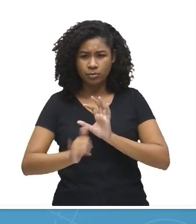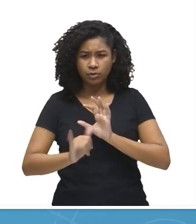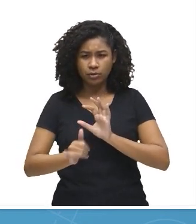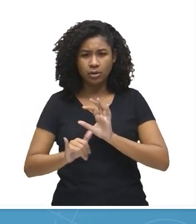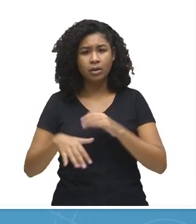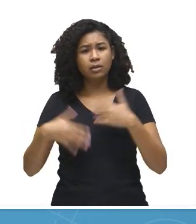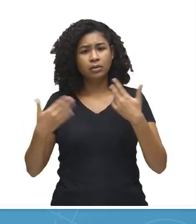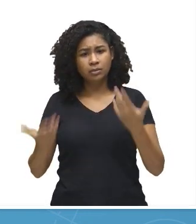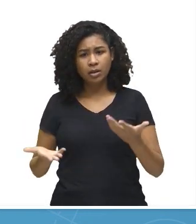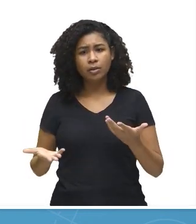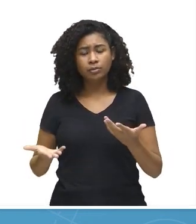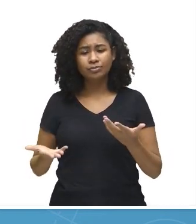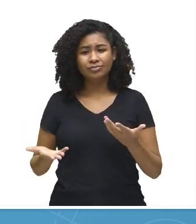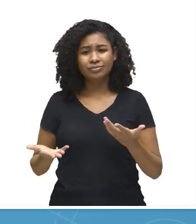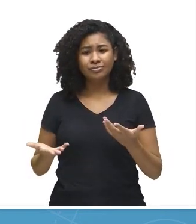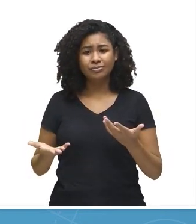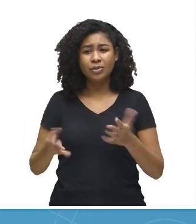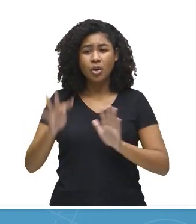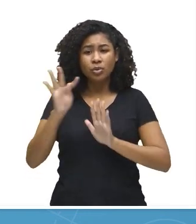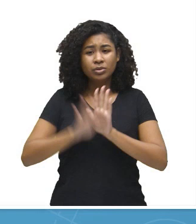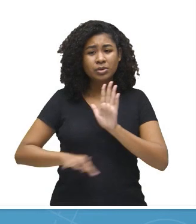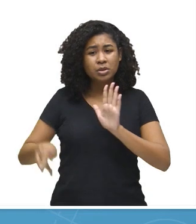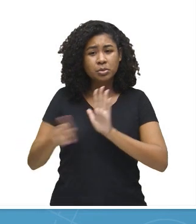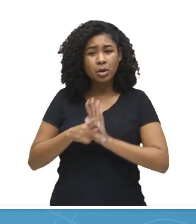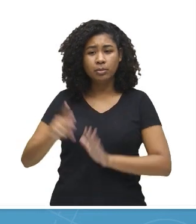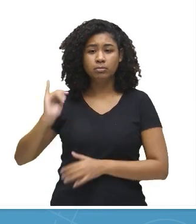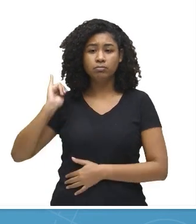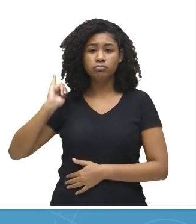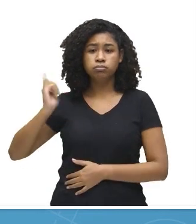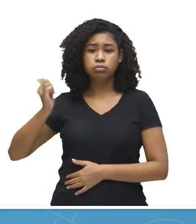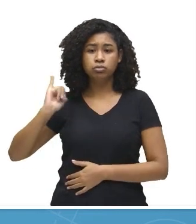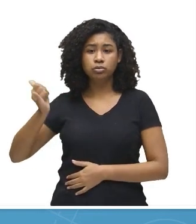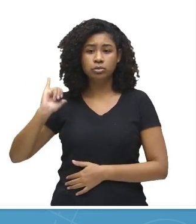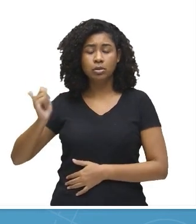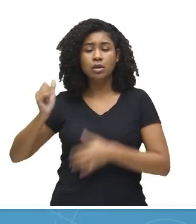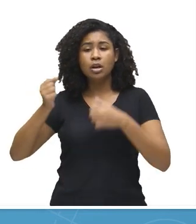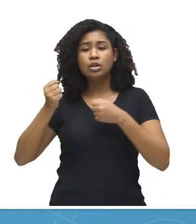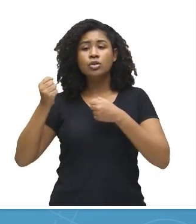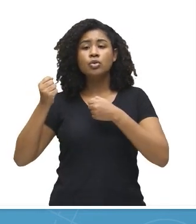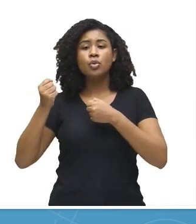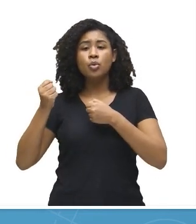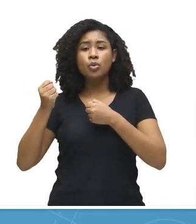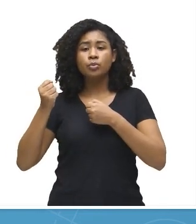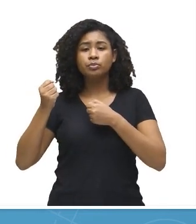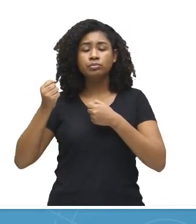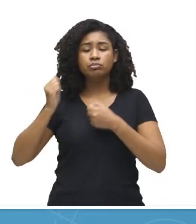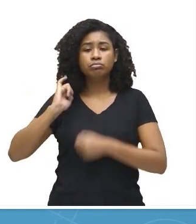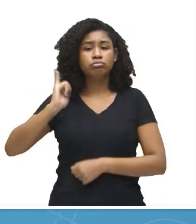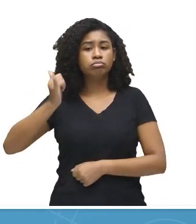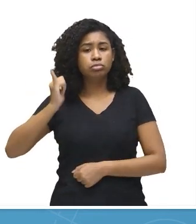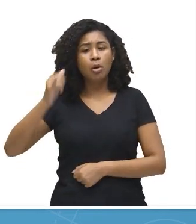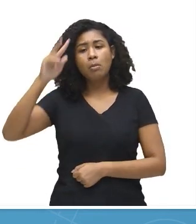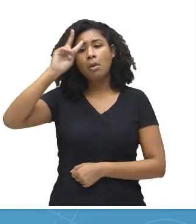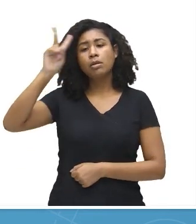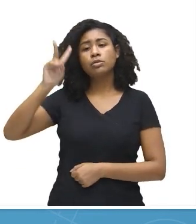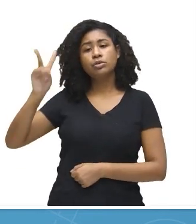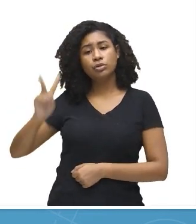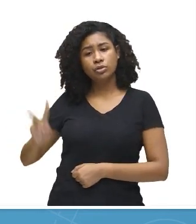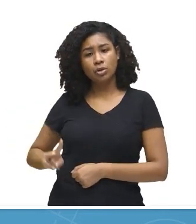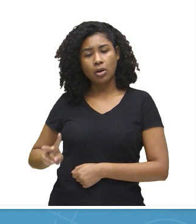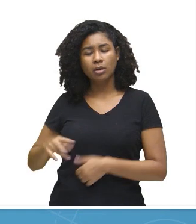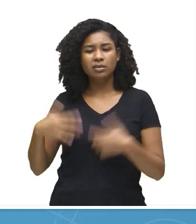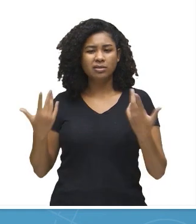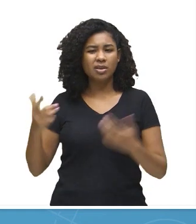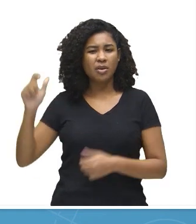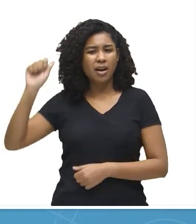então ele é um texto narrativo, porque ele está contando uma história, está narrando. Então, a letra A é a